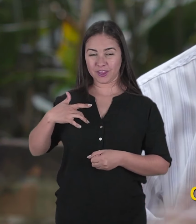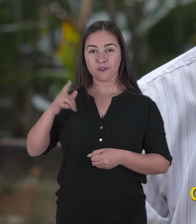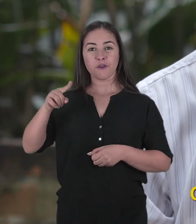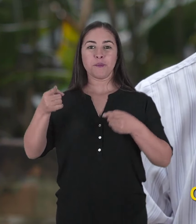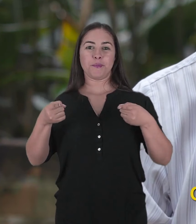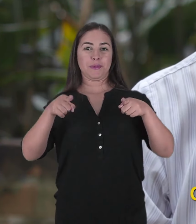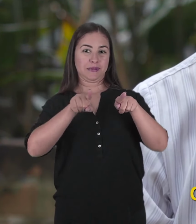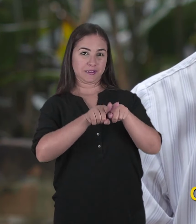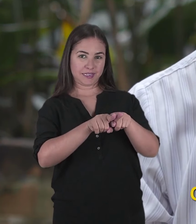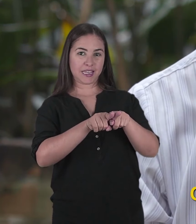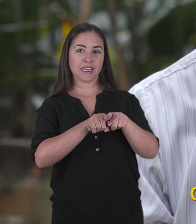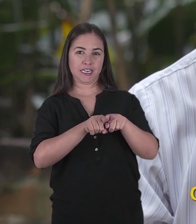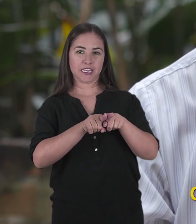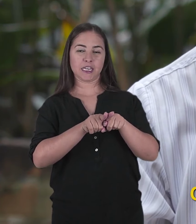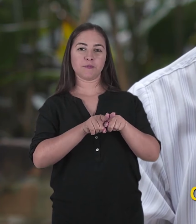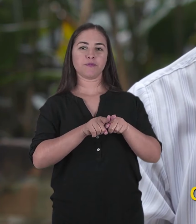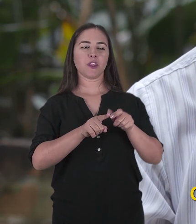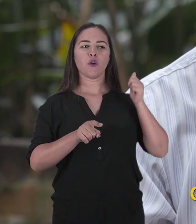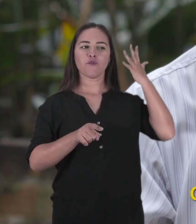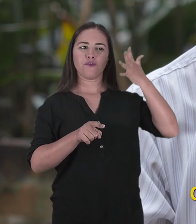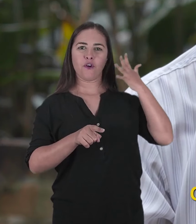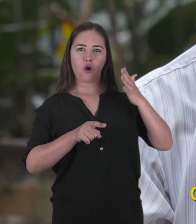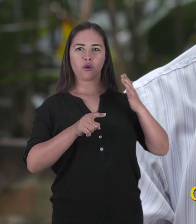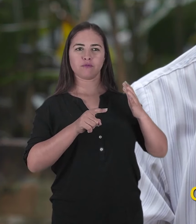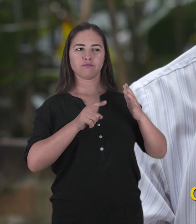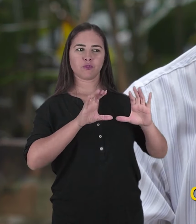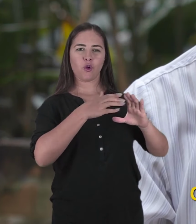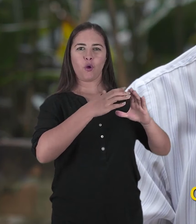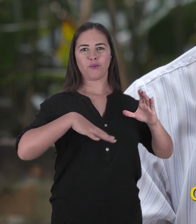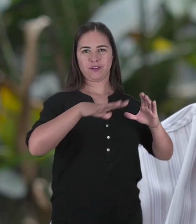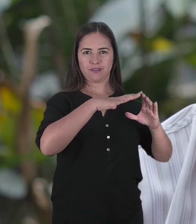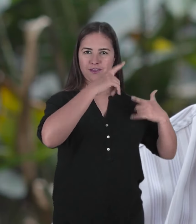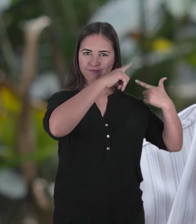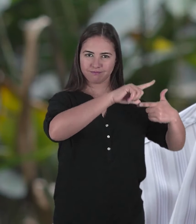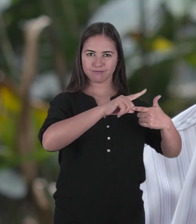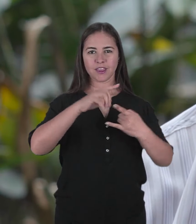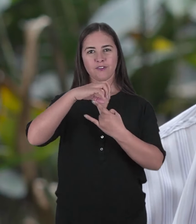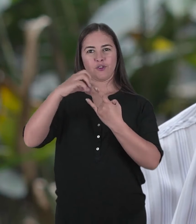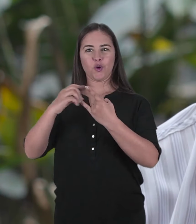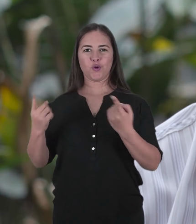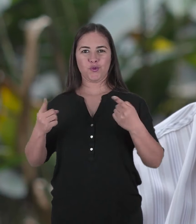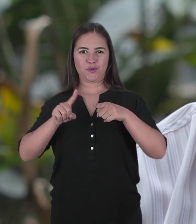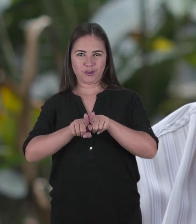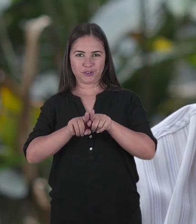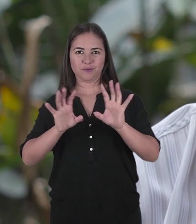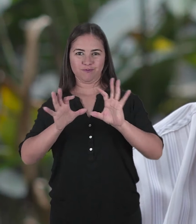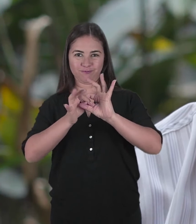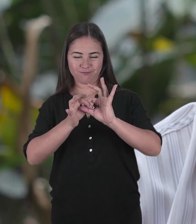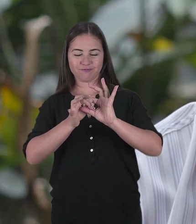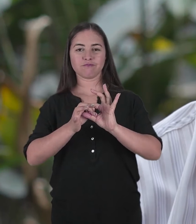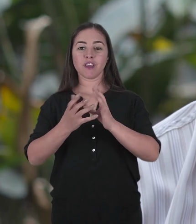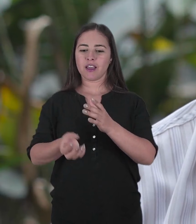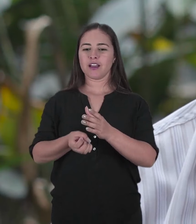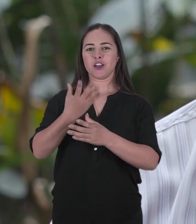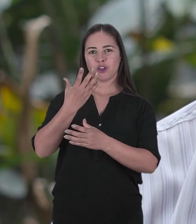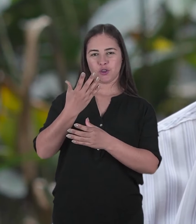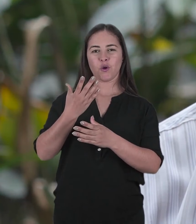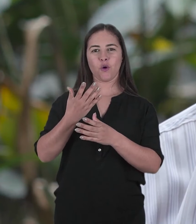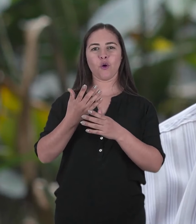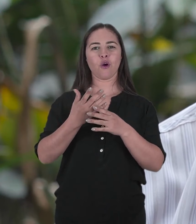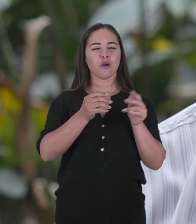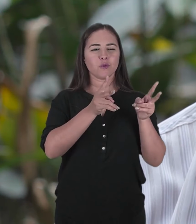uma parceria entre esse Fórum de Comunidades Tradicionais e a Fiocruz. A partir dessa parceria é que houve a criação